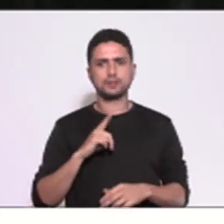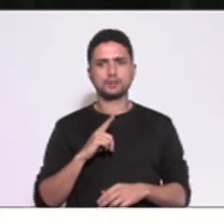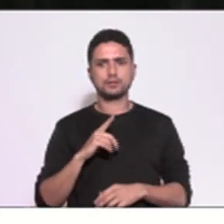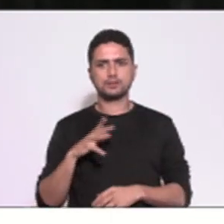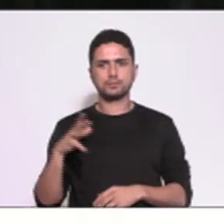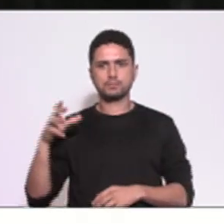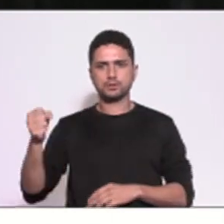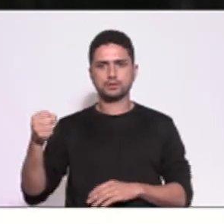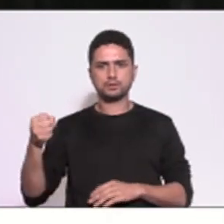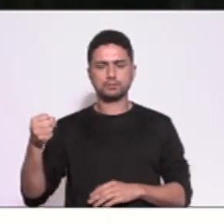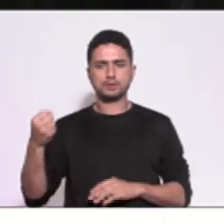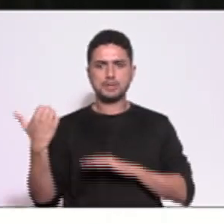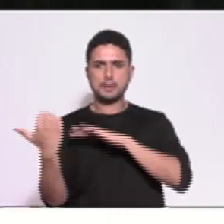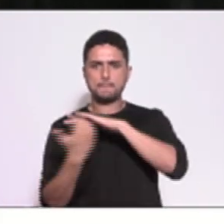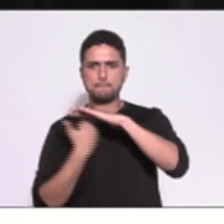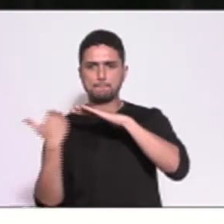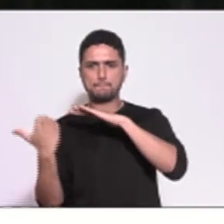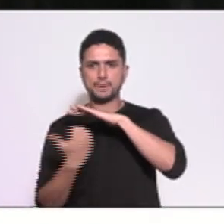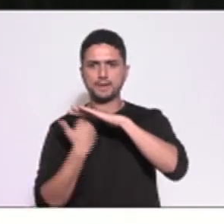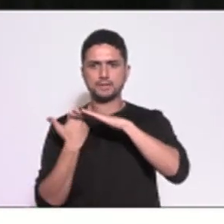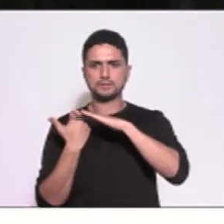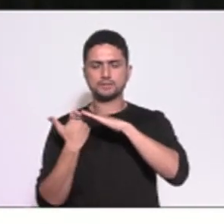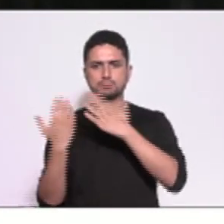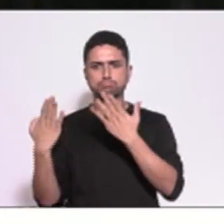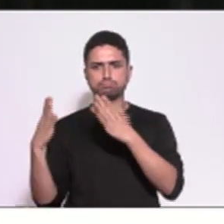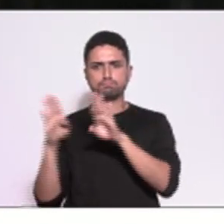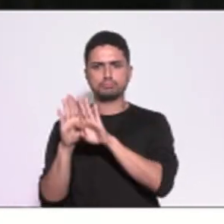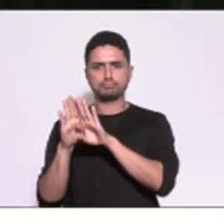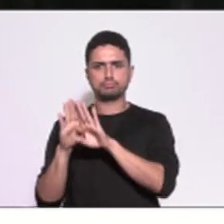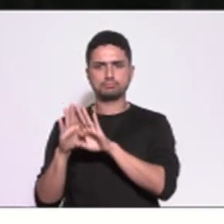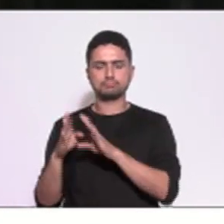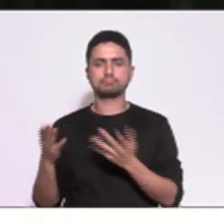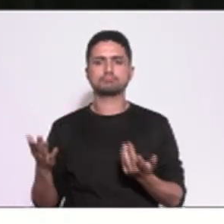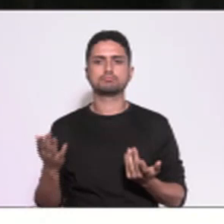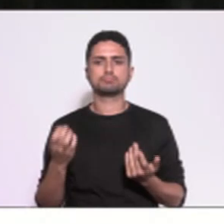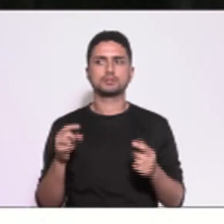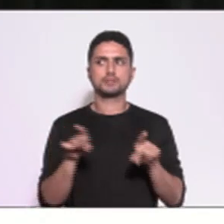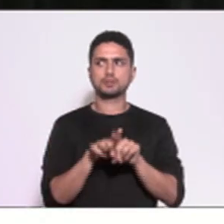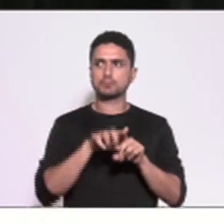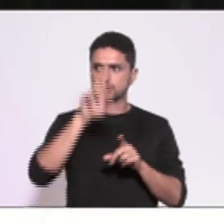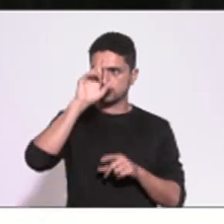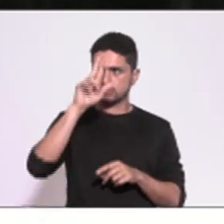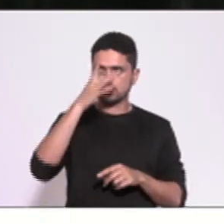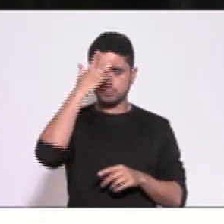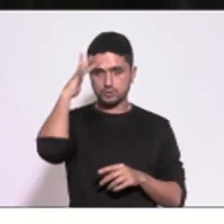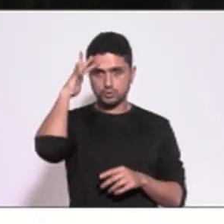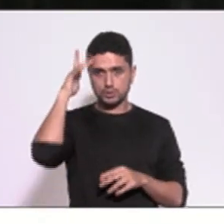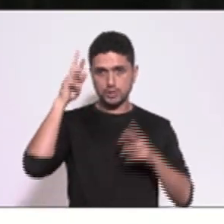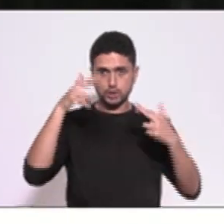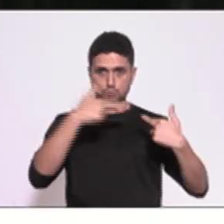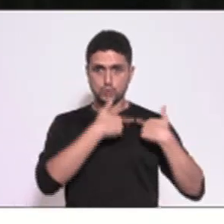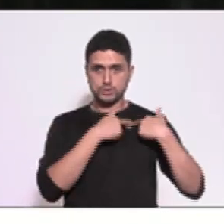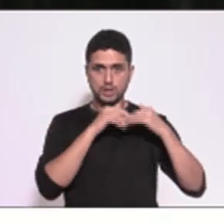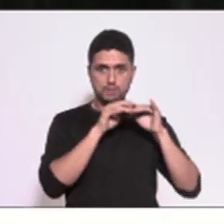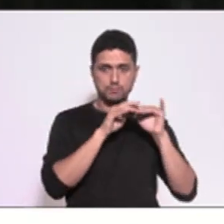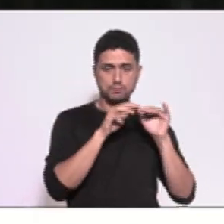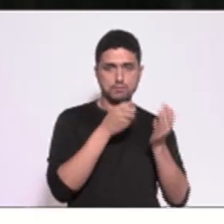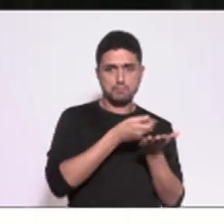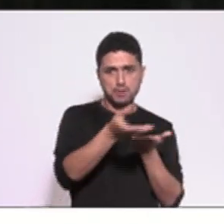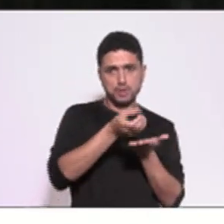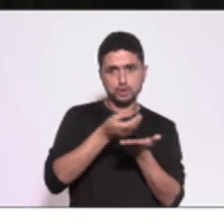do alvará da empresa ou profissional autônomo responsável pela produção, comercialização,